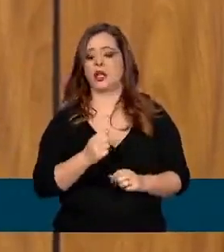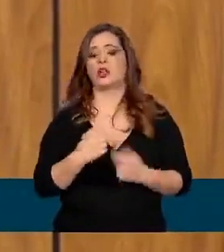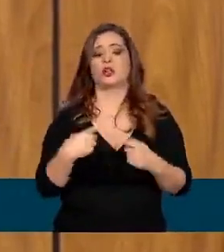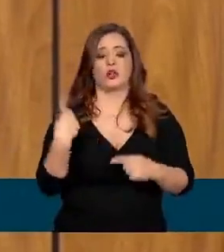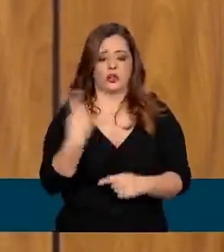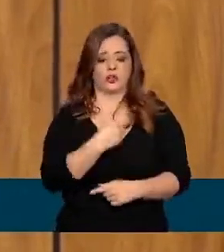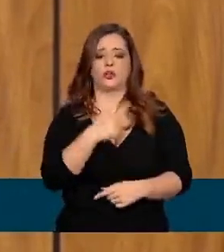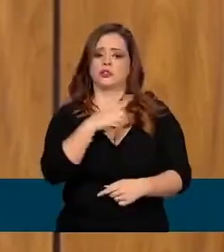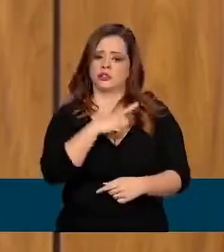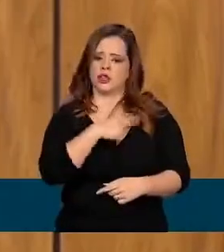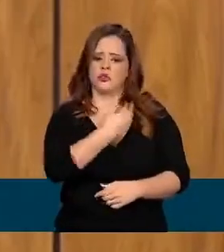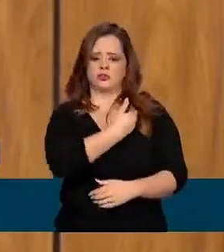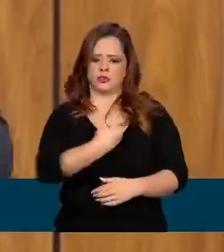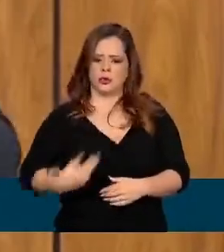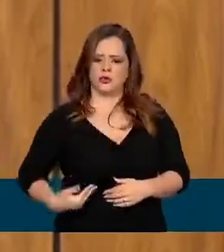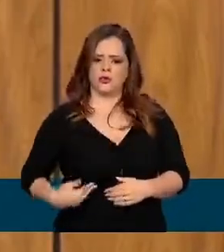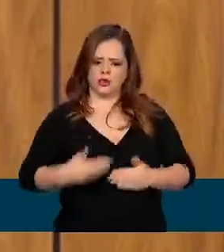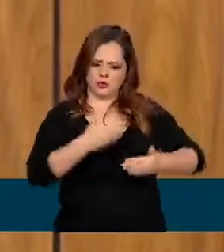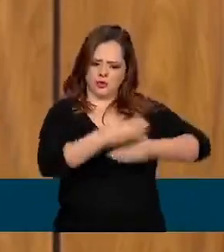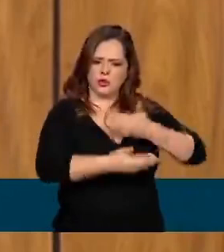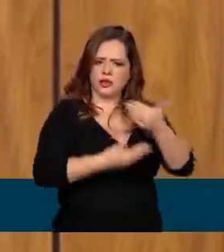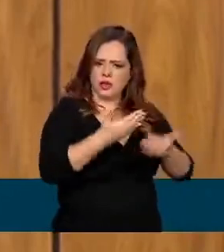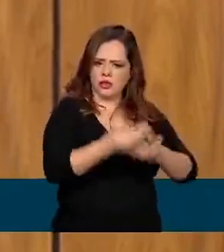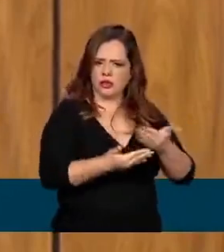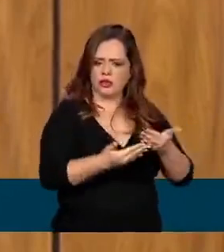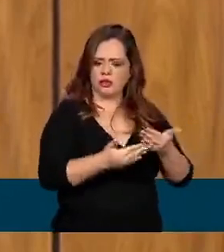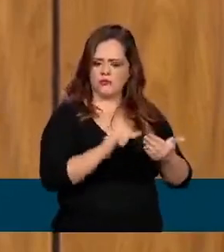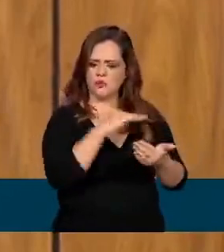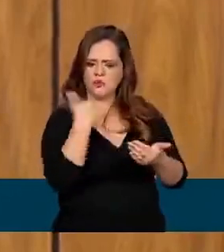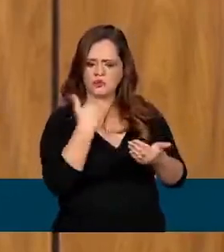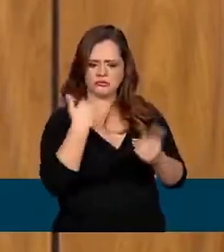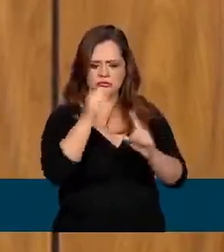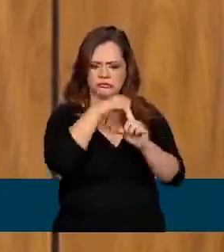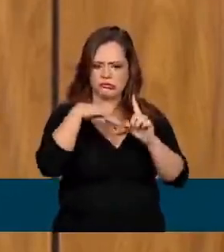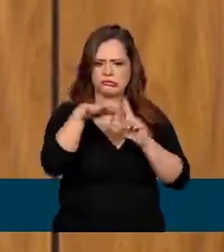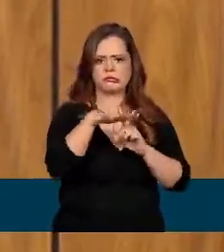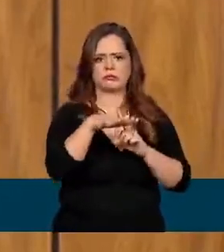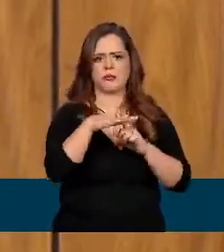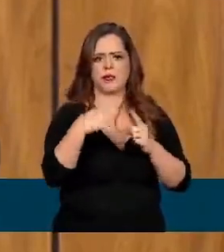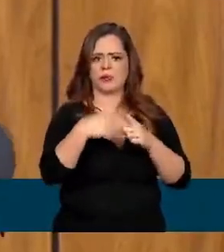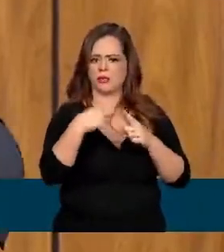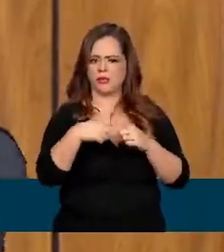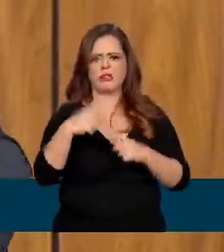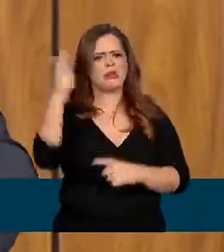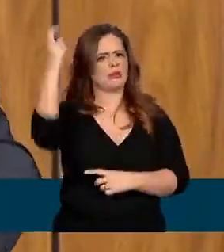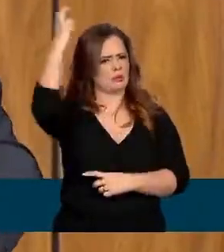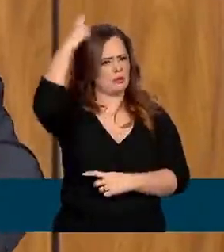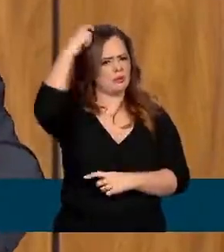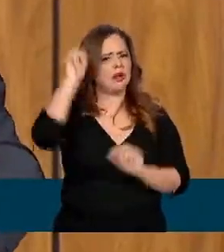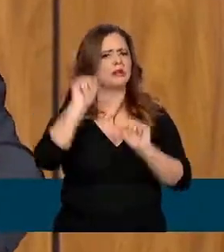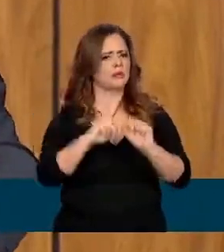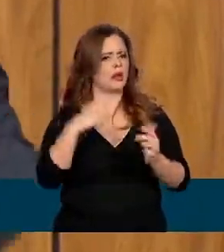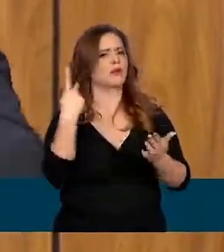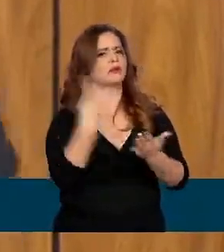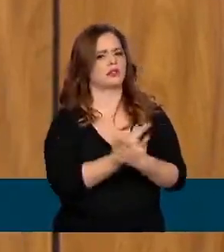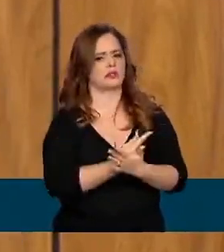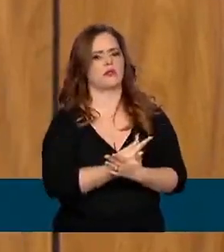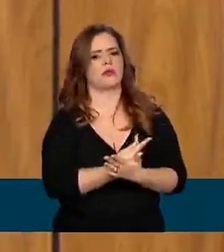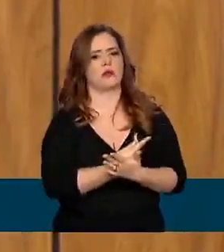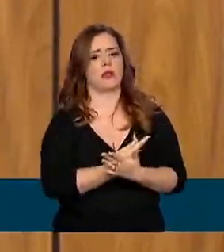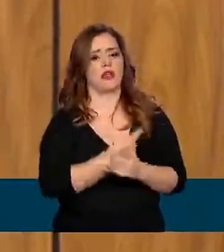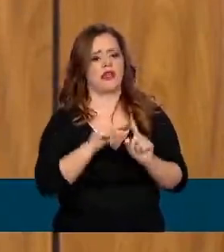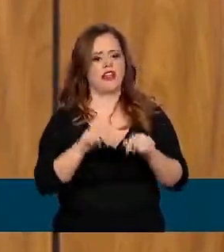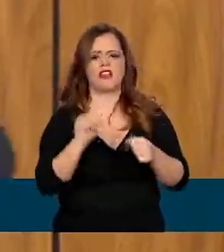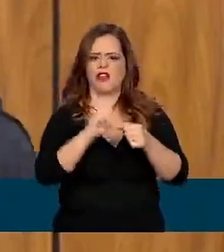um governo que poderia ser tratado como o governo genocida porque ele é um dos culpado por aquele acontecer ele